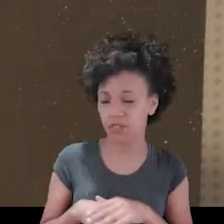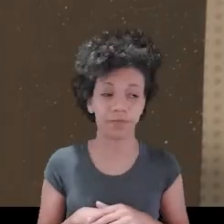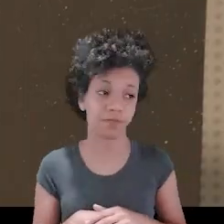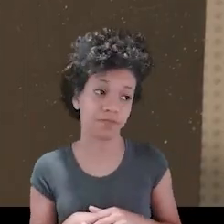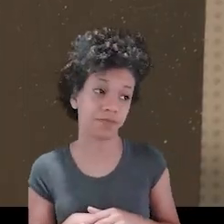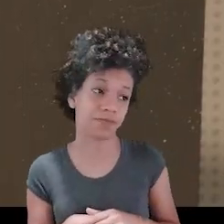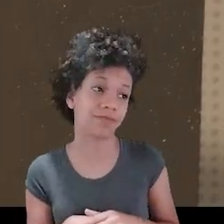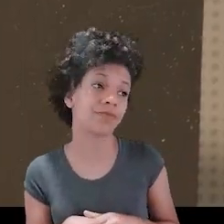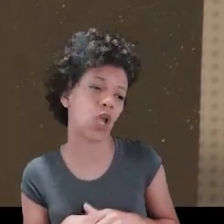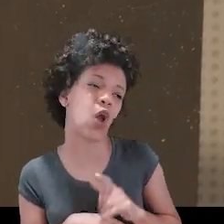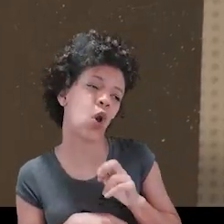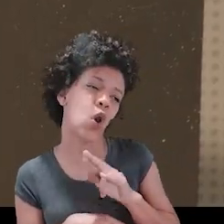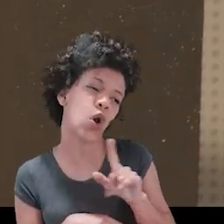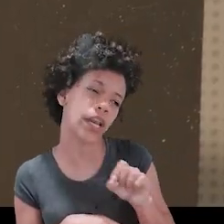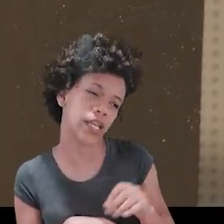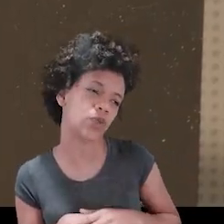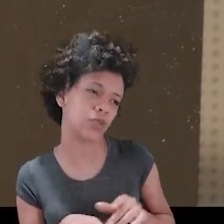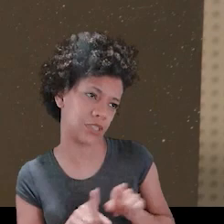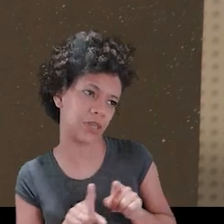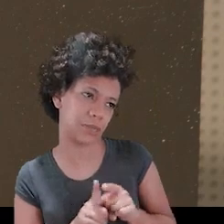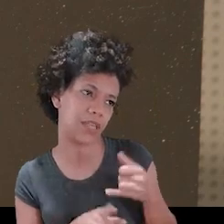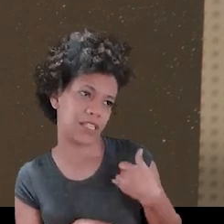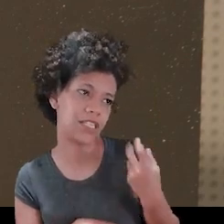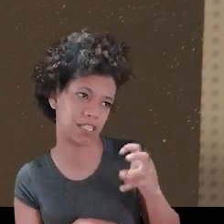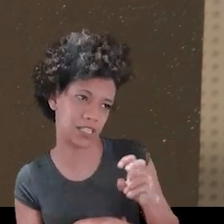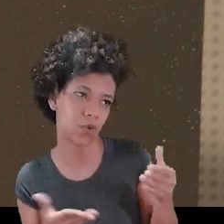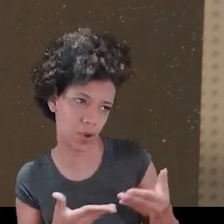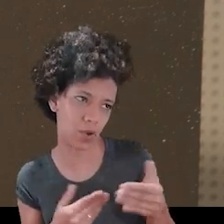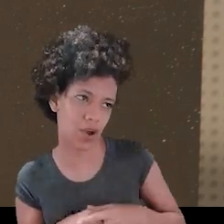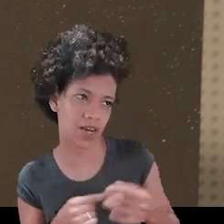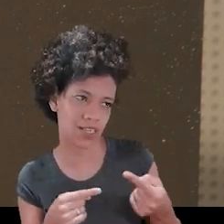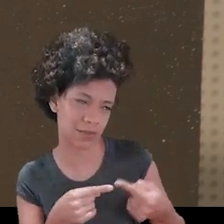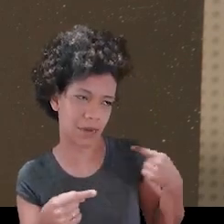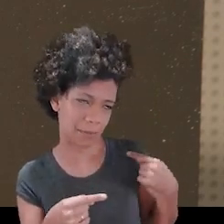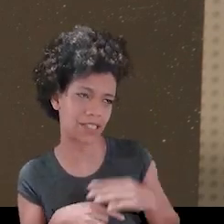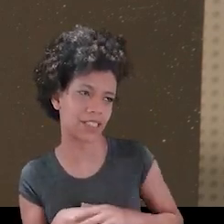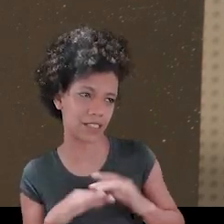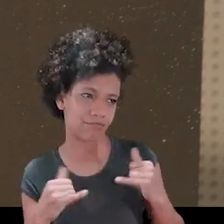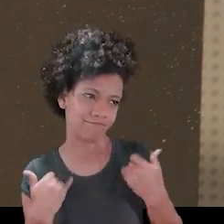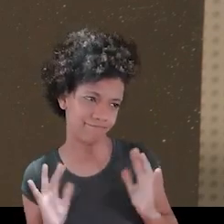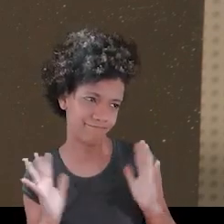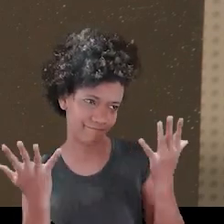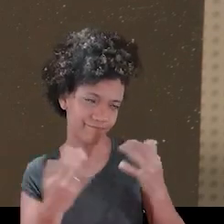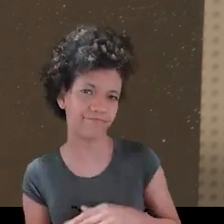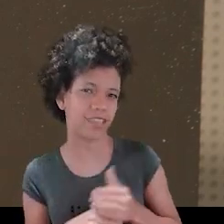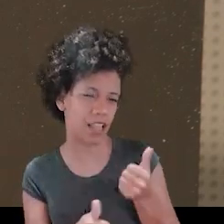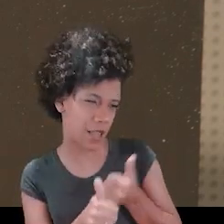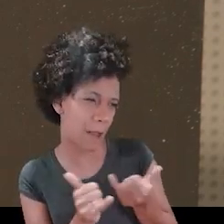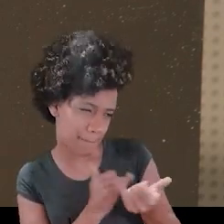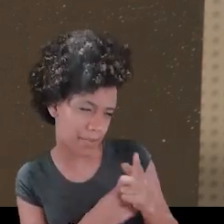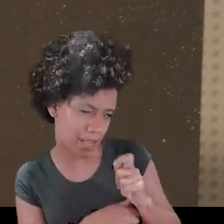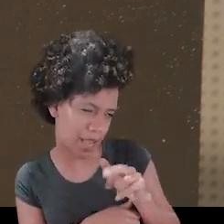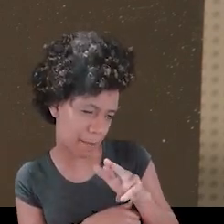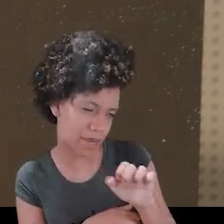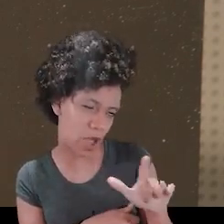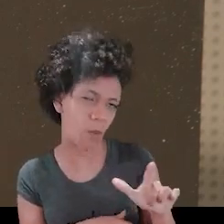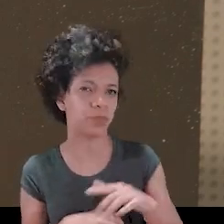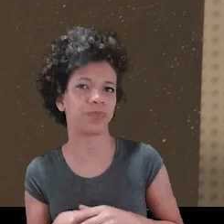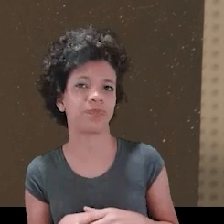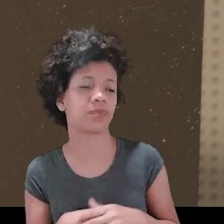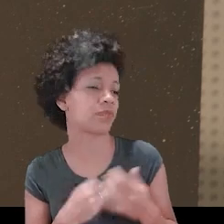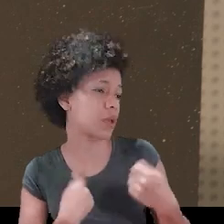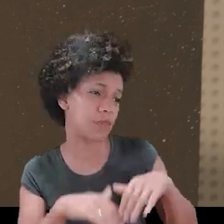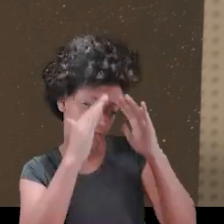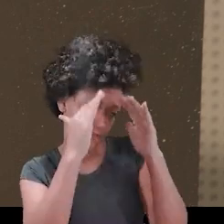falta de boa Cadê o Lorenzo também tem dessa né Lorenzo é o meu mais velho de 5 anos agora que a semana passada assim tem idade muito próxima com o Gabi